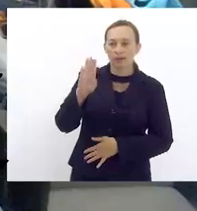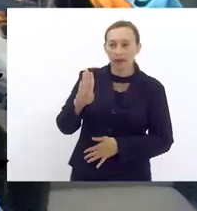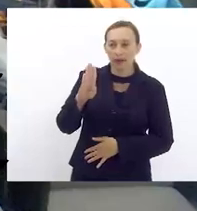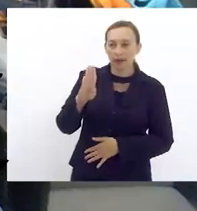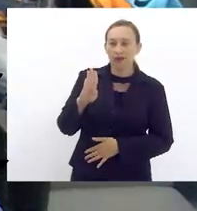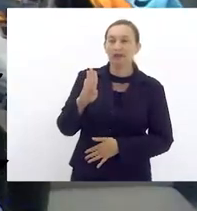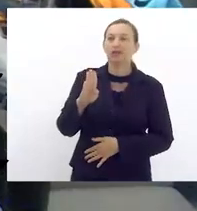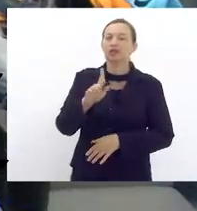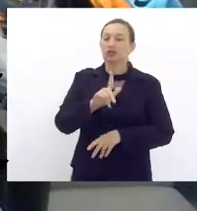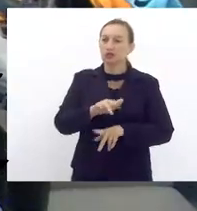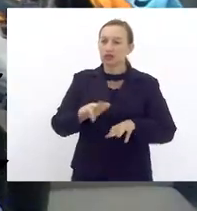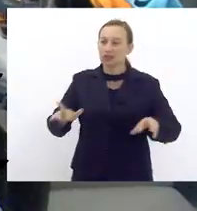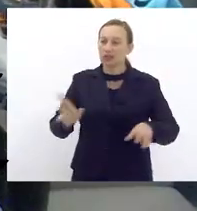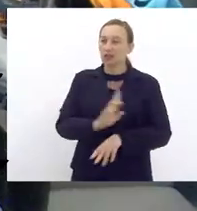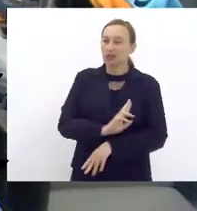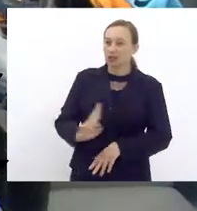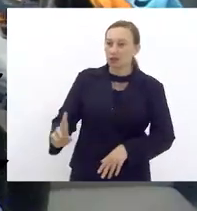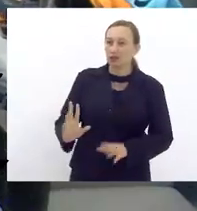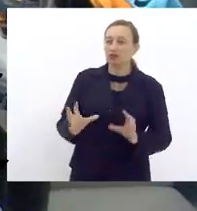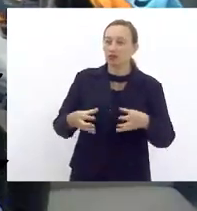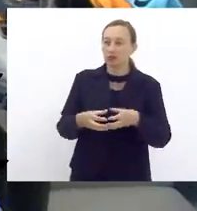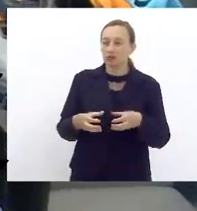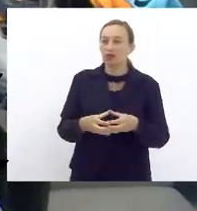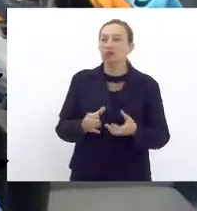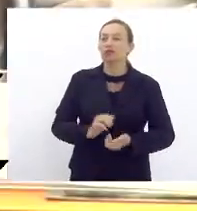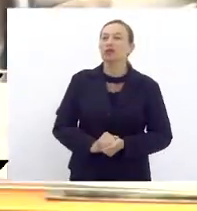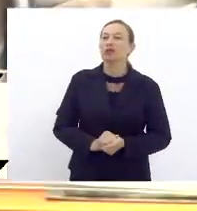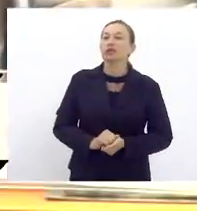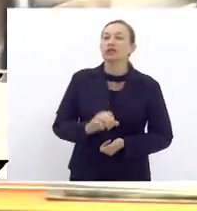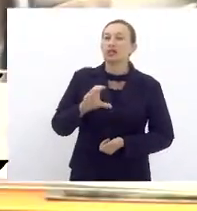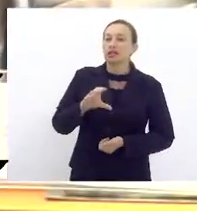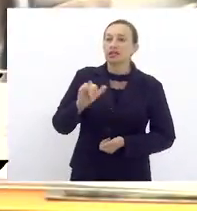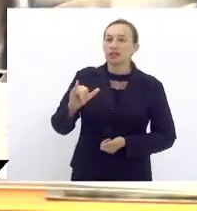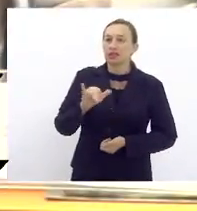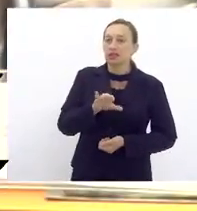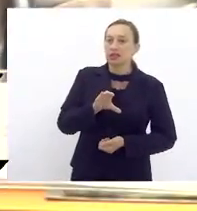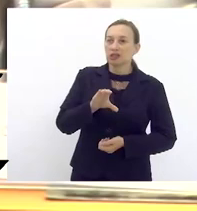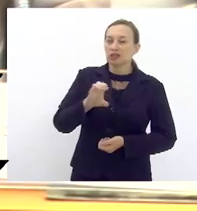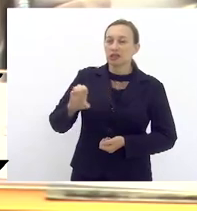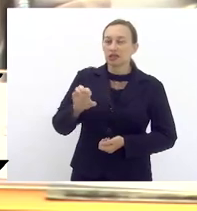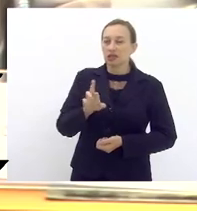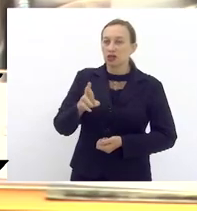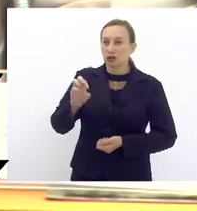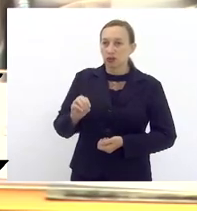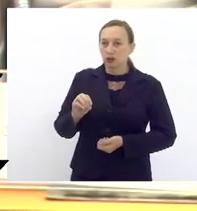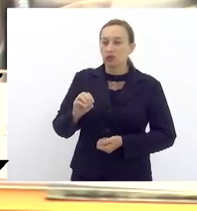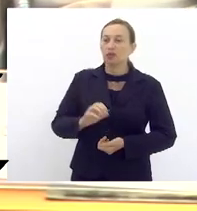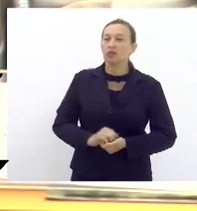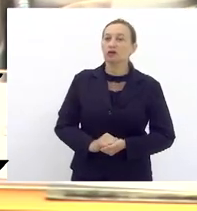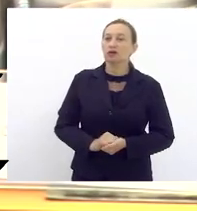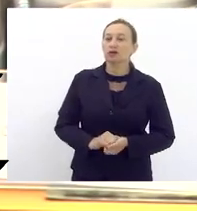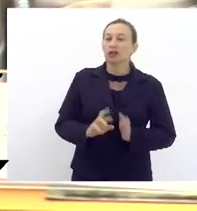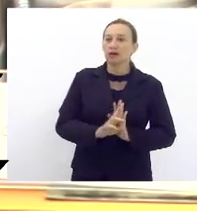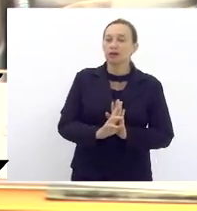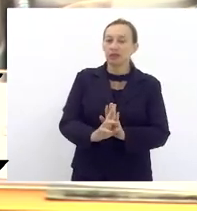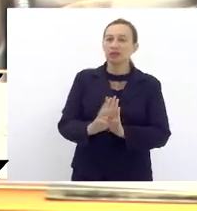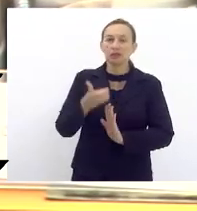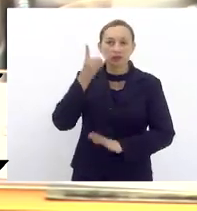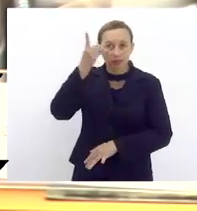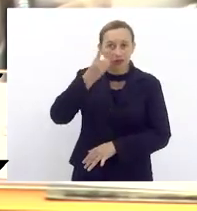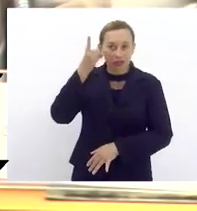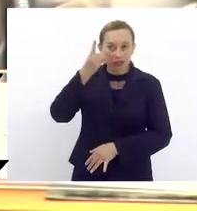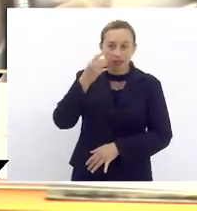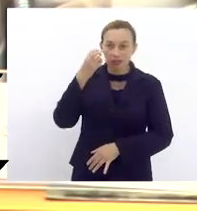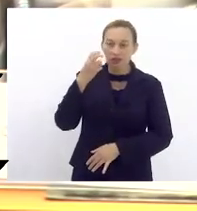diversidade religiosa o Cícero Lisboa que também tá representando a deputada Gisele Monteiro